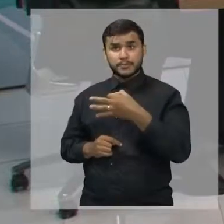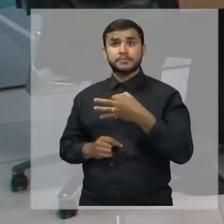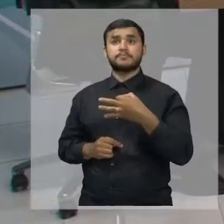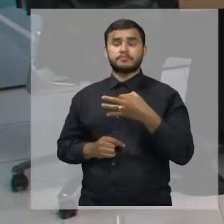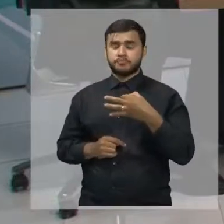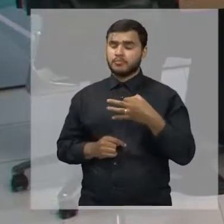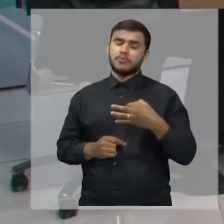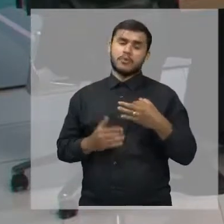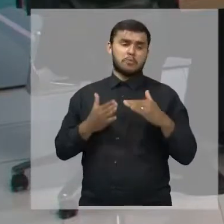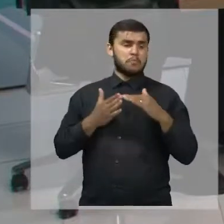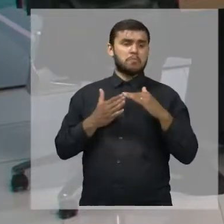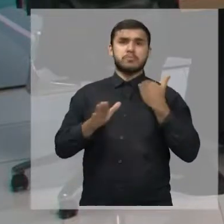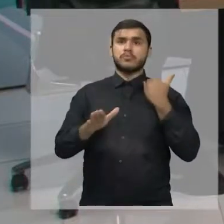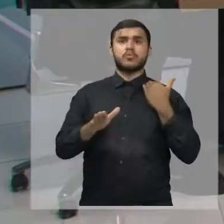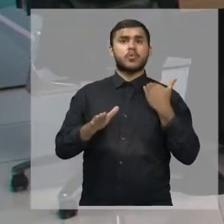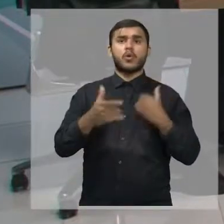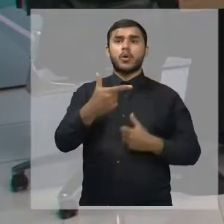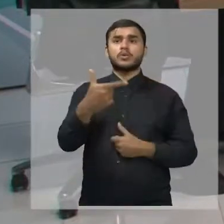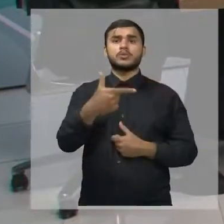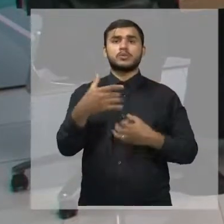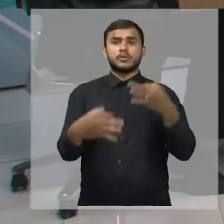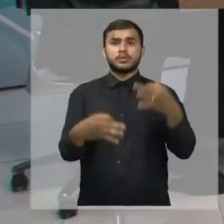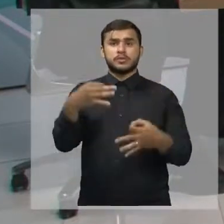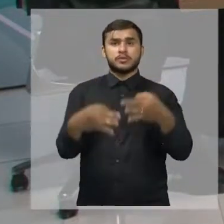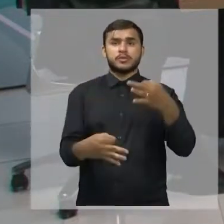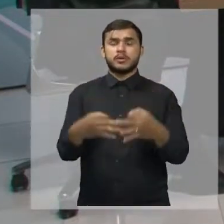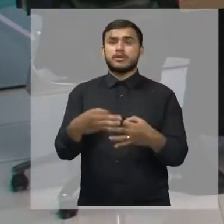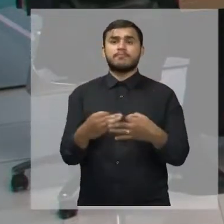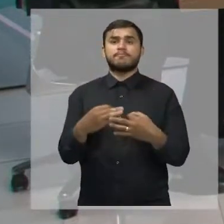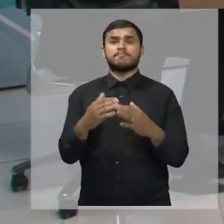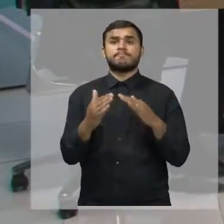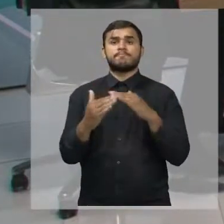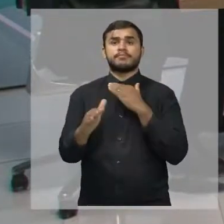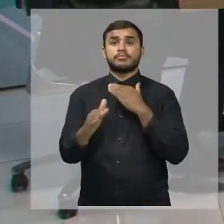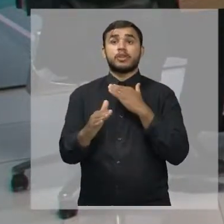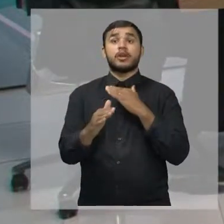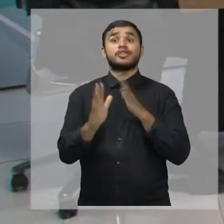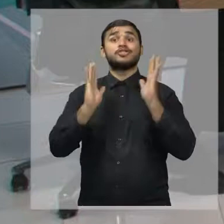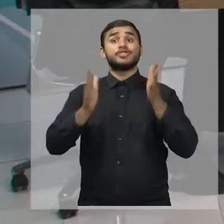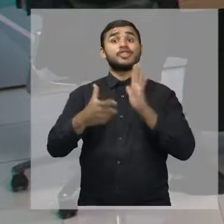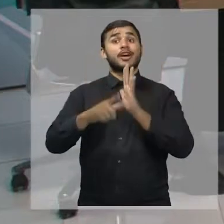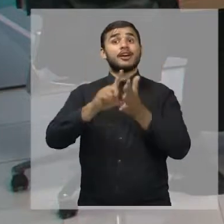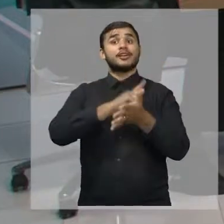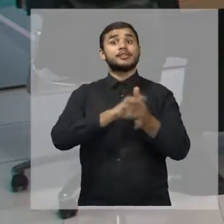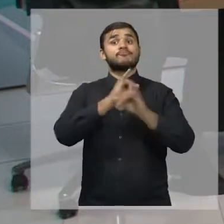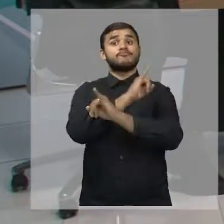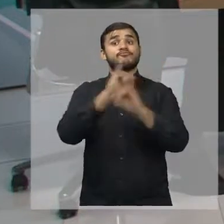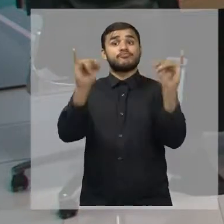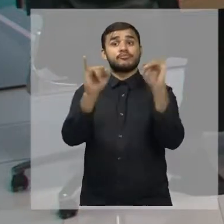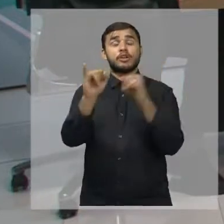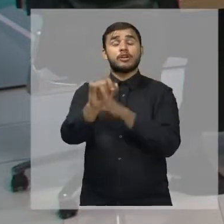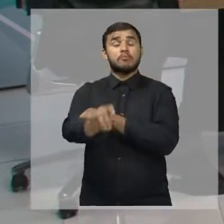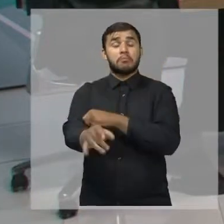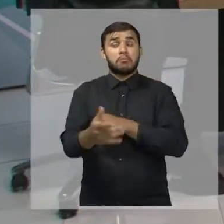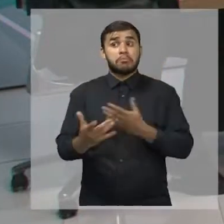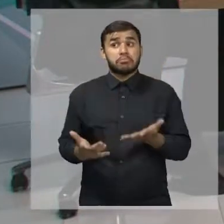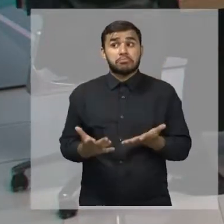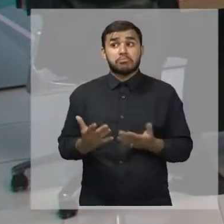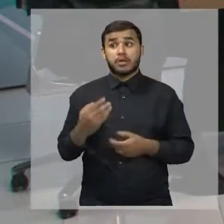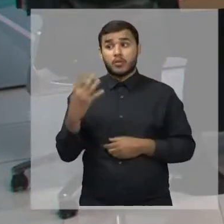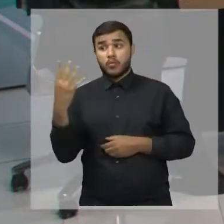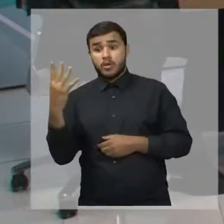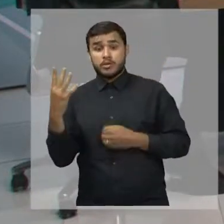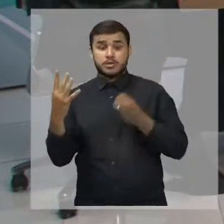partir de segunda instância. Portanto, deverá prevalecer, portanto, a não ter nenhuma surpresa, a